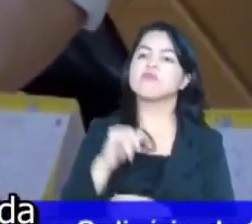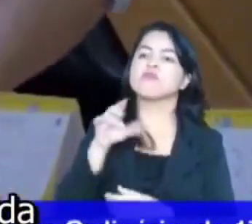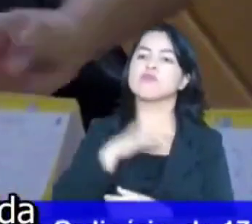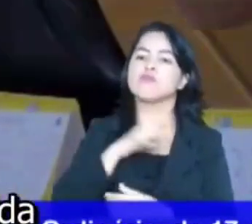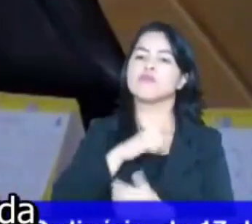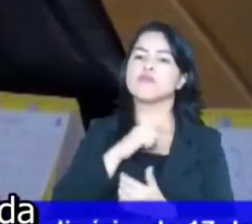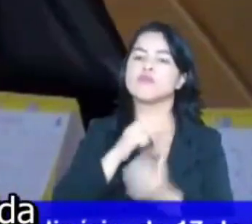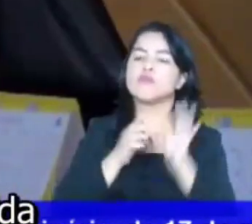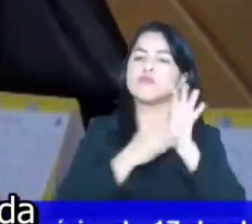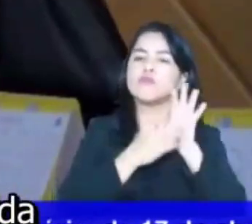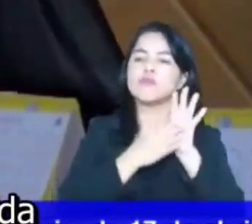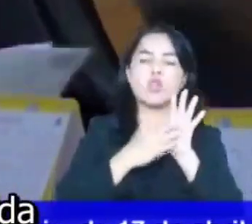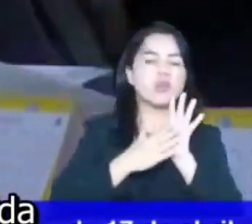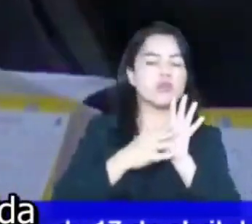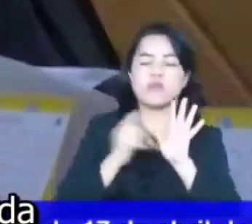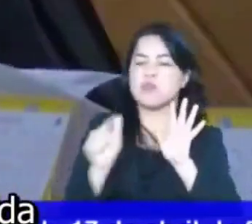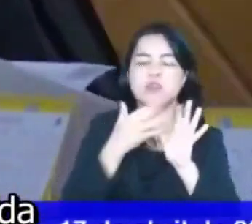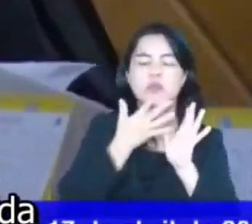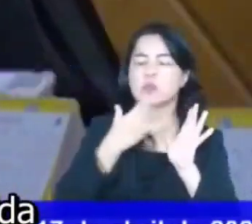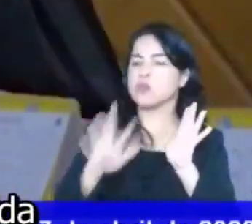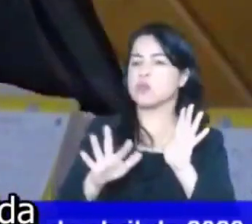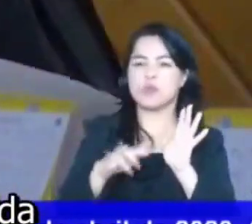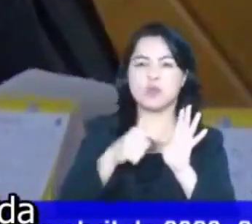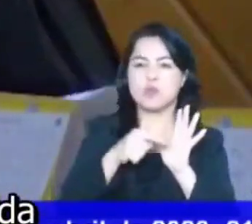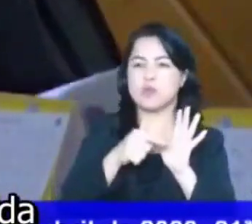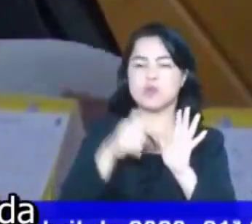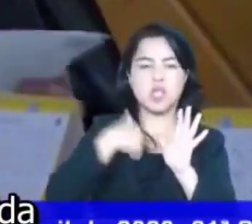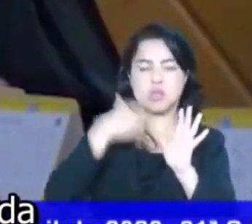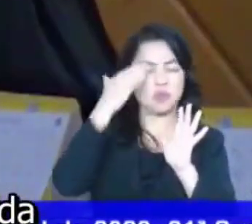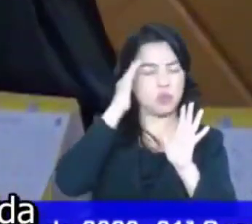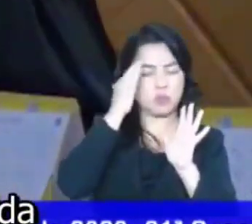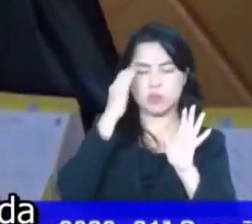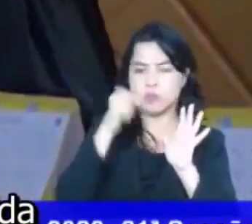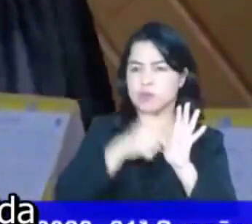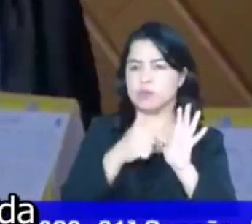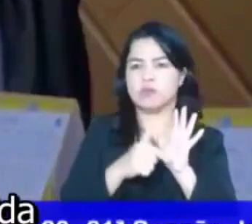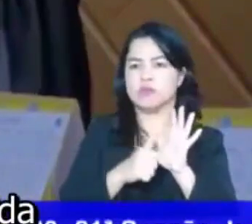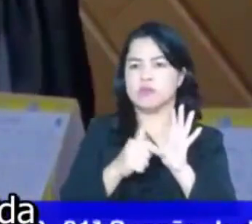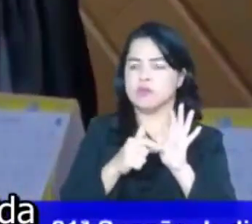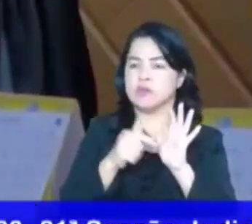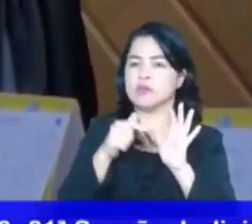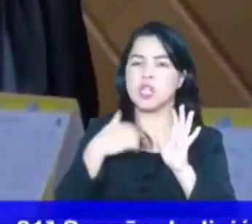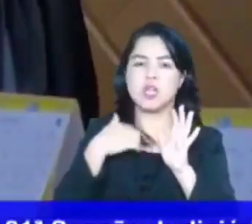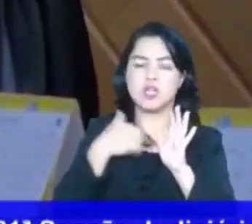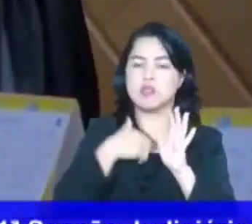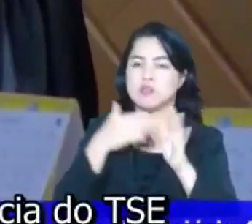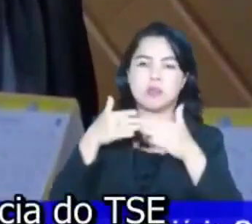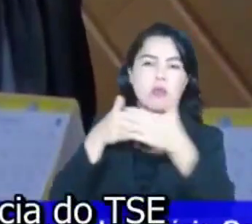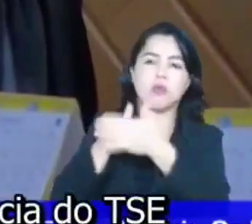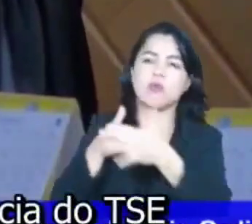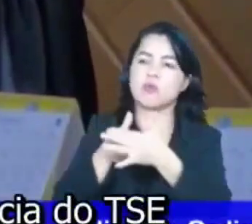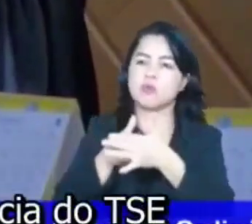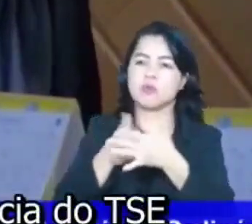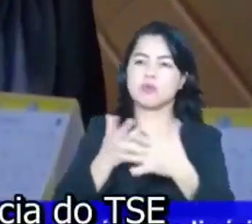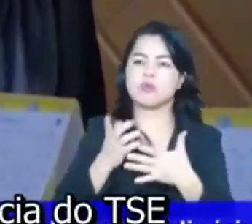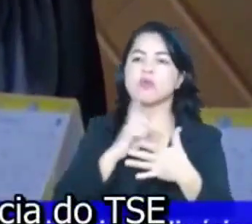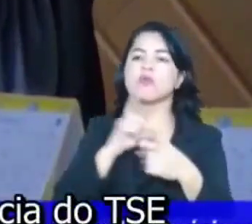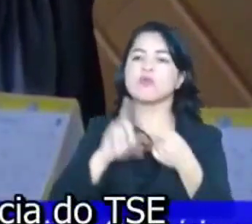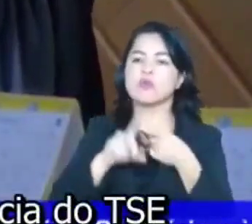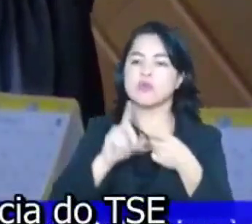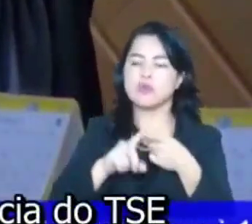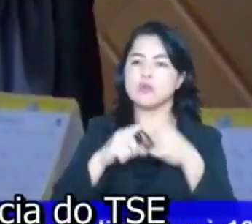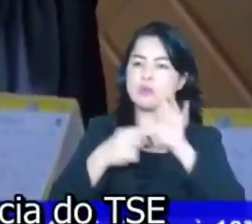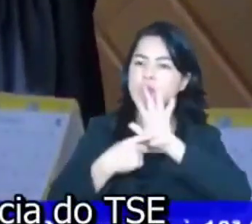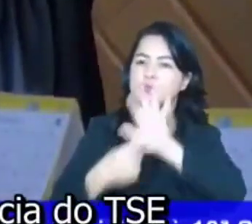manifestou pelo não reconhecimento de seu impedimento, entendendo que ela não está impedida, trouxe aos autos